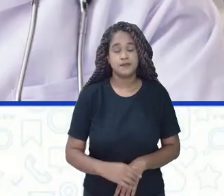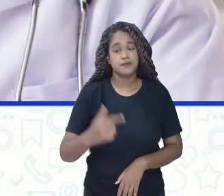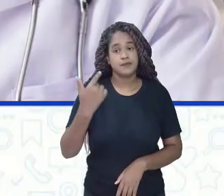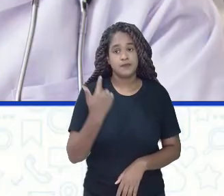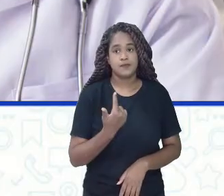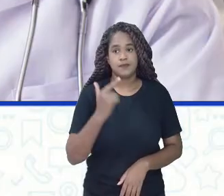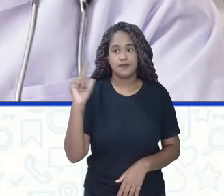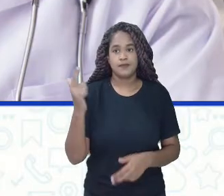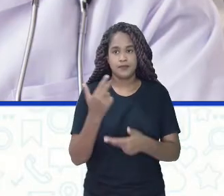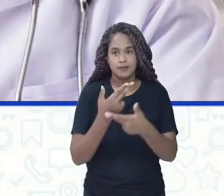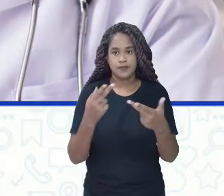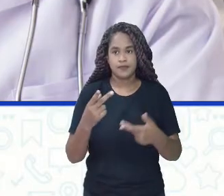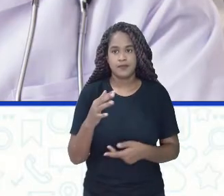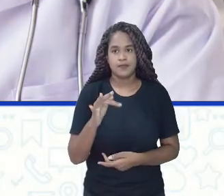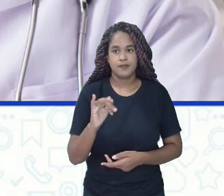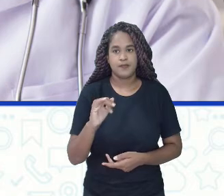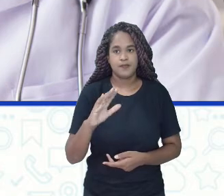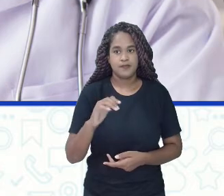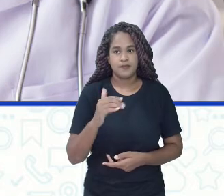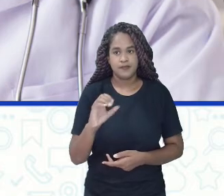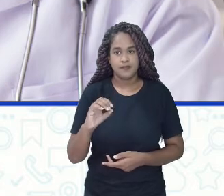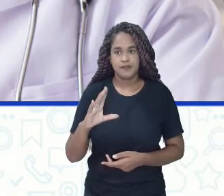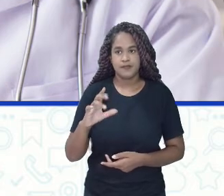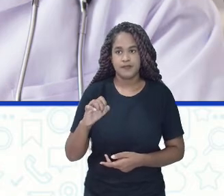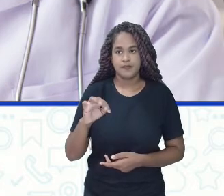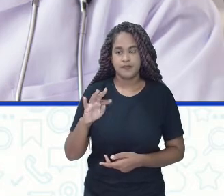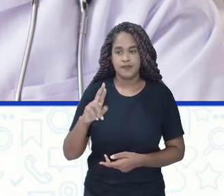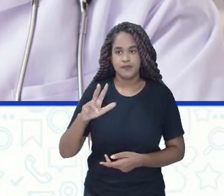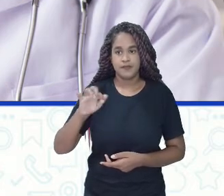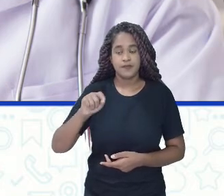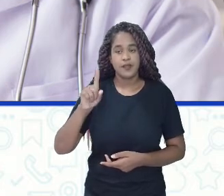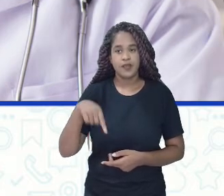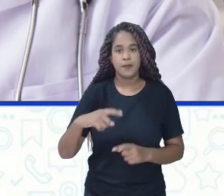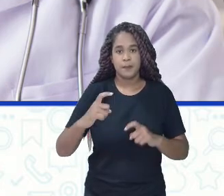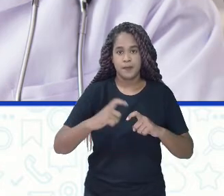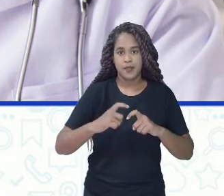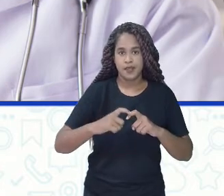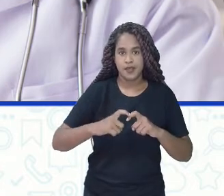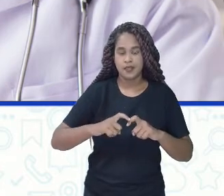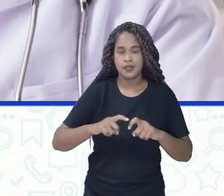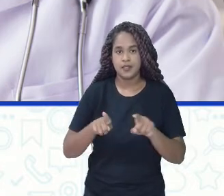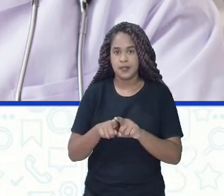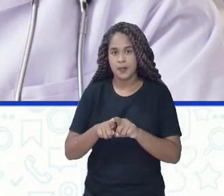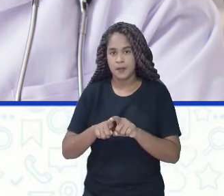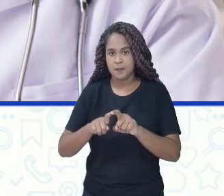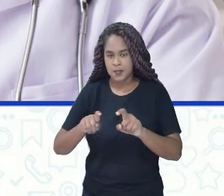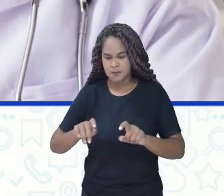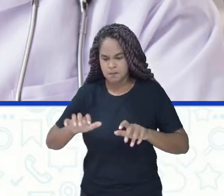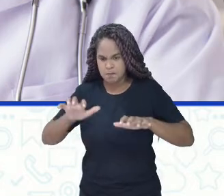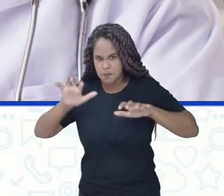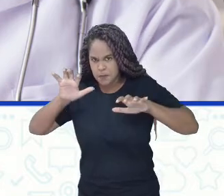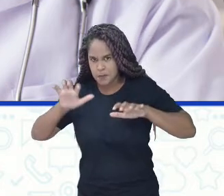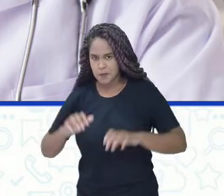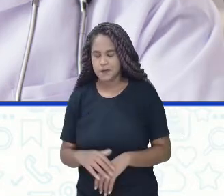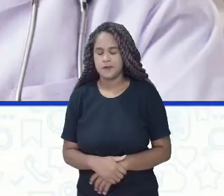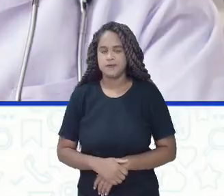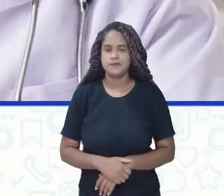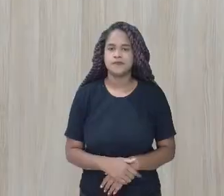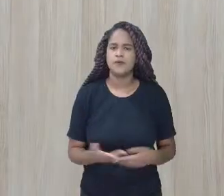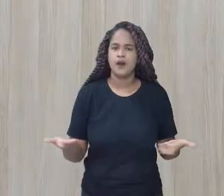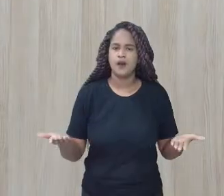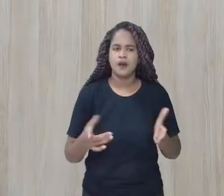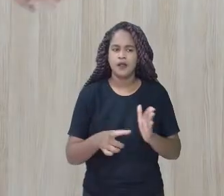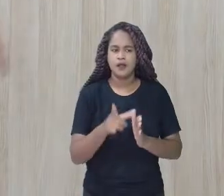Outra obra de ficção científica, minha gente, é O Médico e o Monstro. E antes da gente começar a falar um pouquinho sobre O Médico e o Monstro, eu vou dar lá uma passadinha no